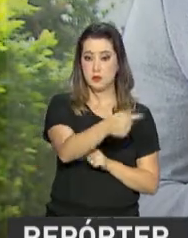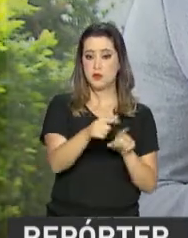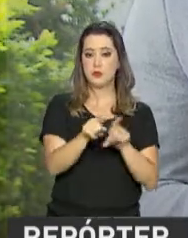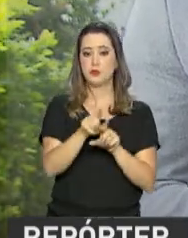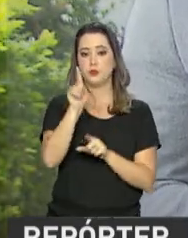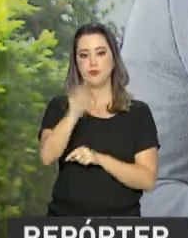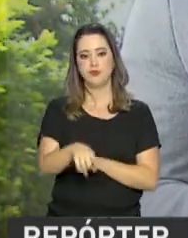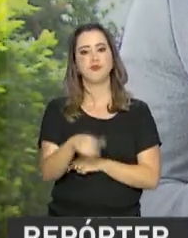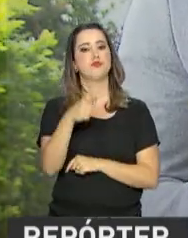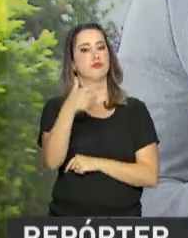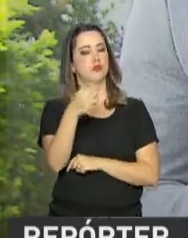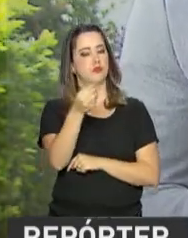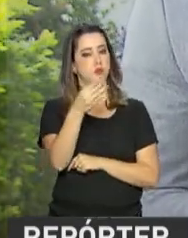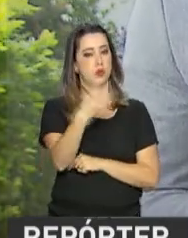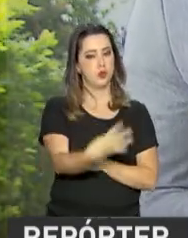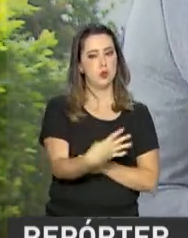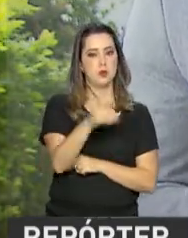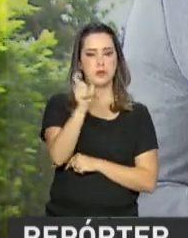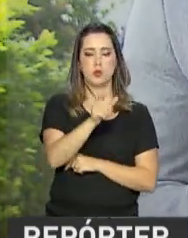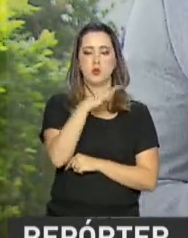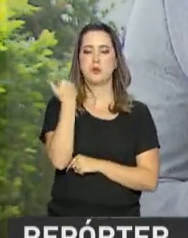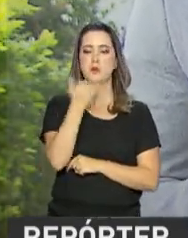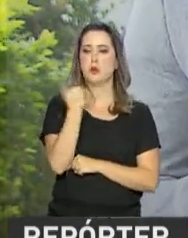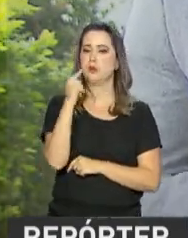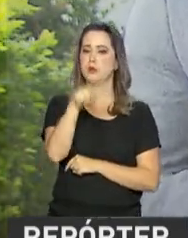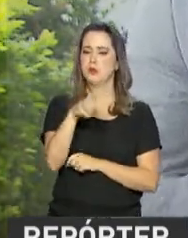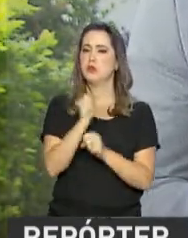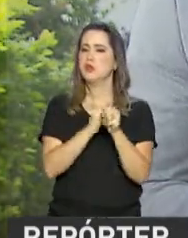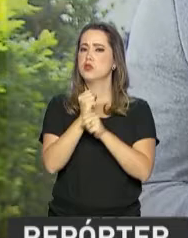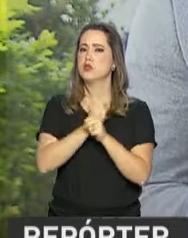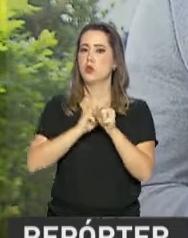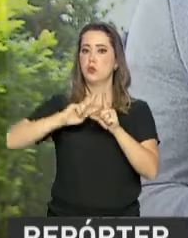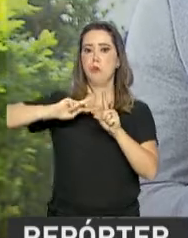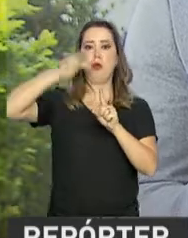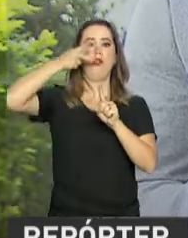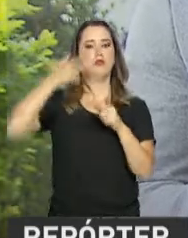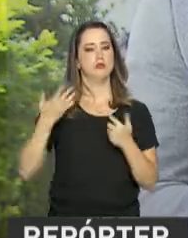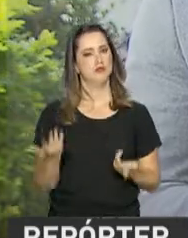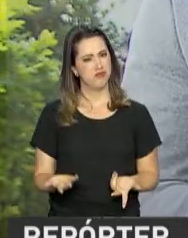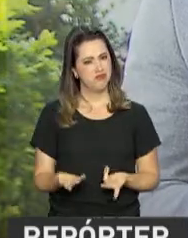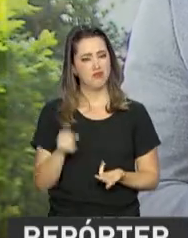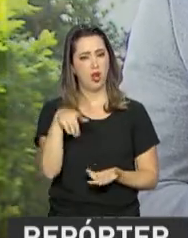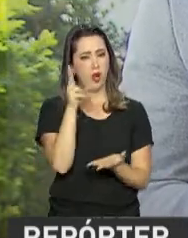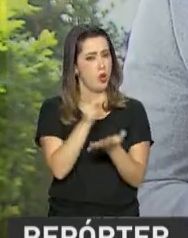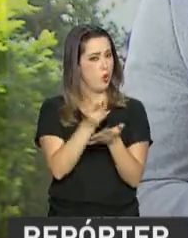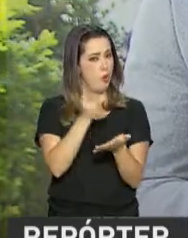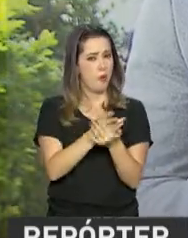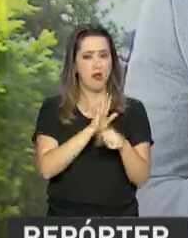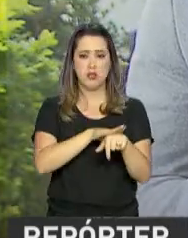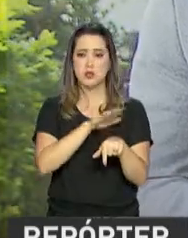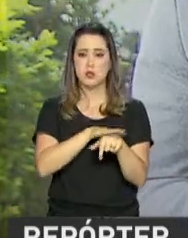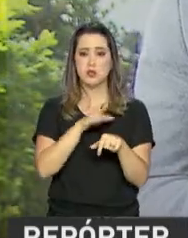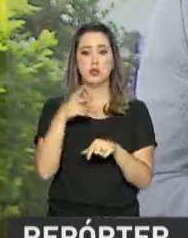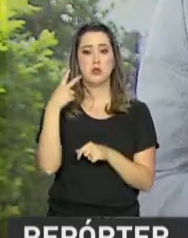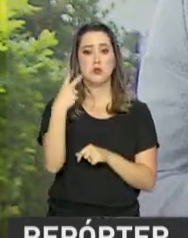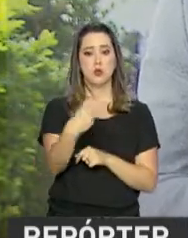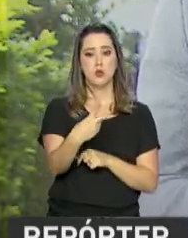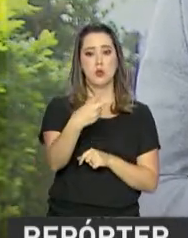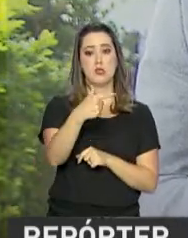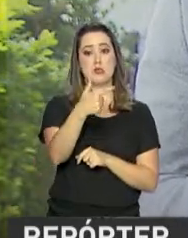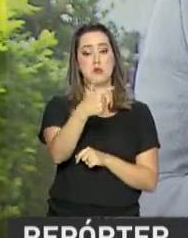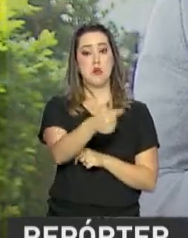pacientes mortes este ano os números mais do que dobraram no mesmo período foram 2 mil